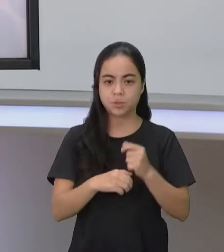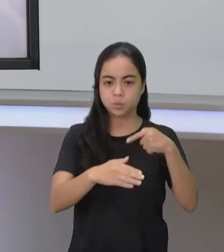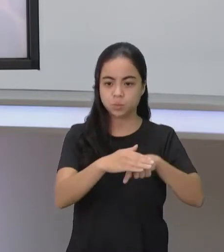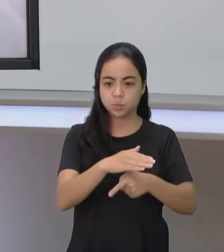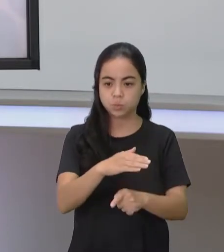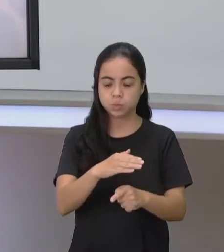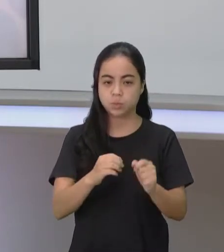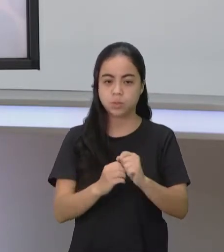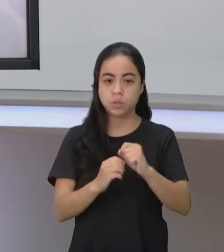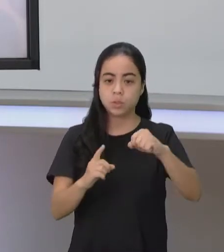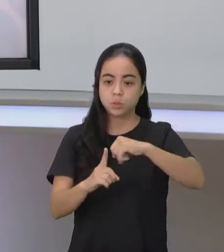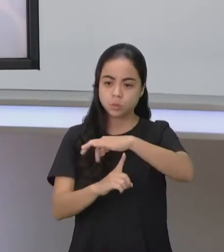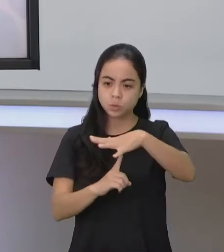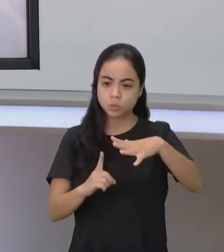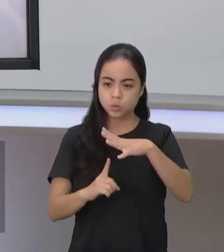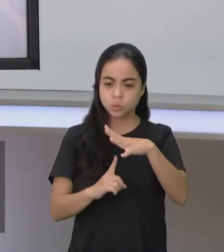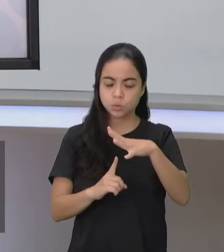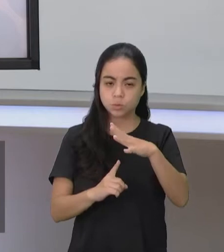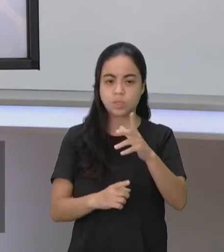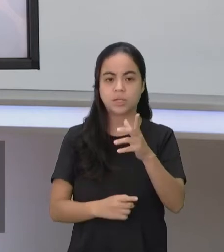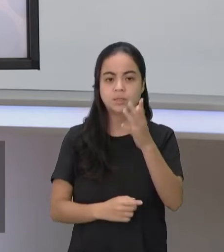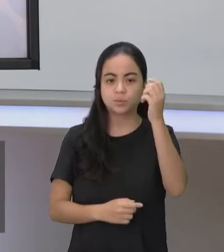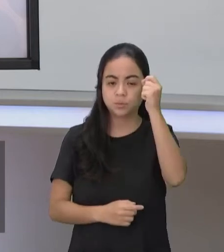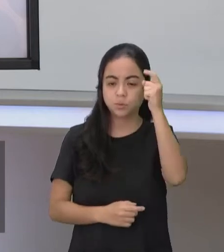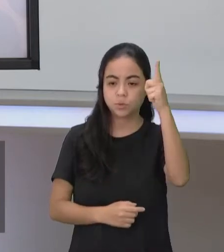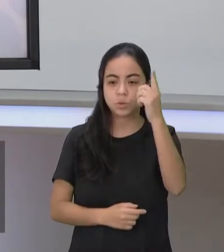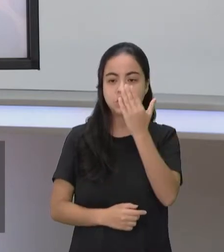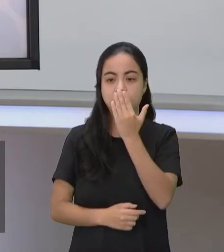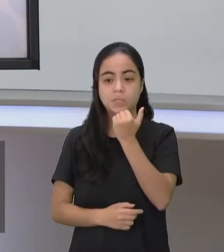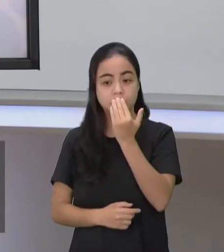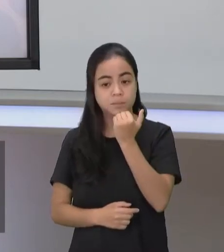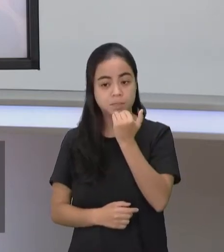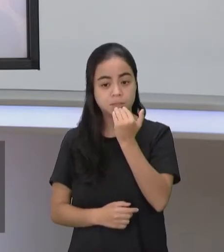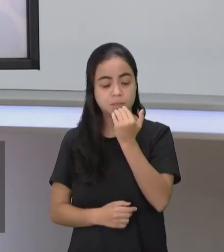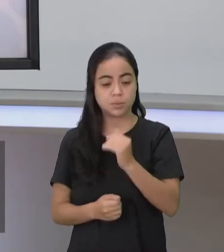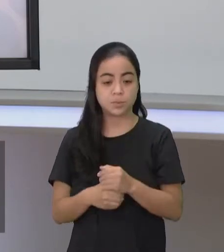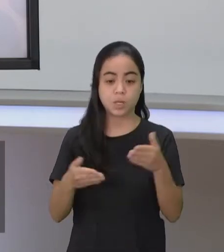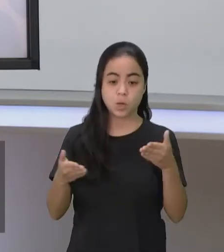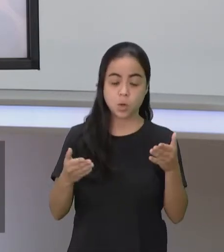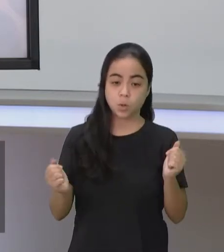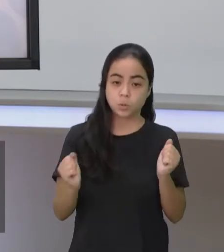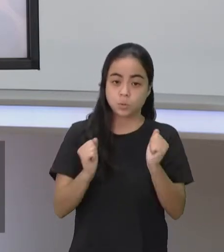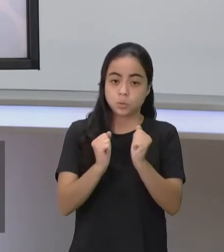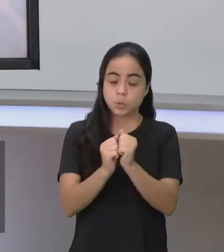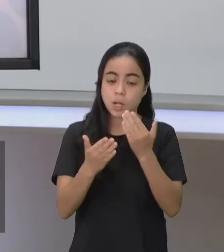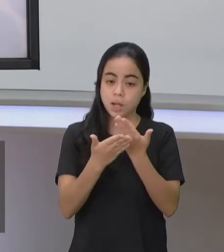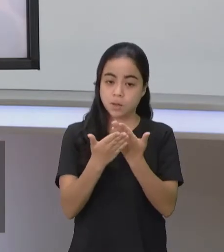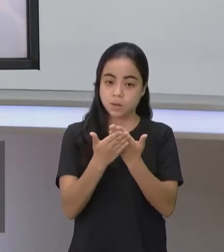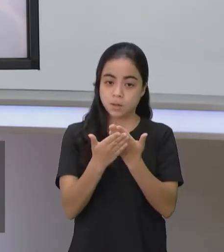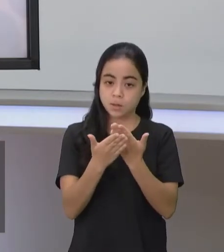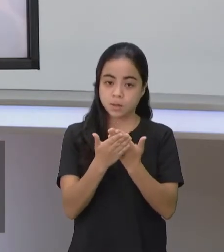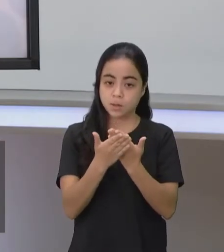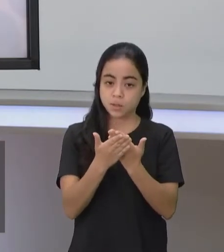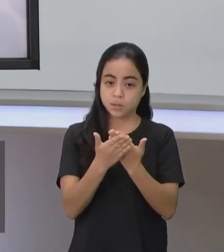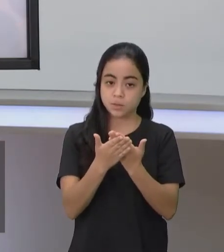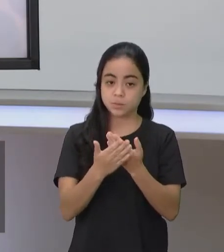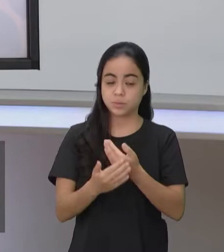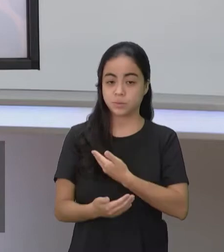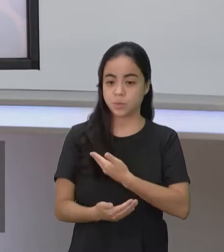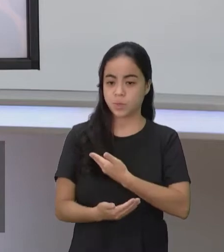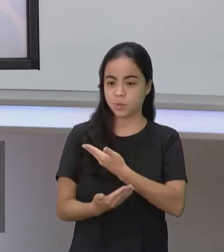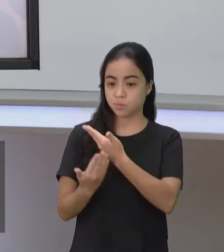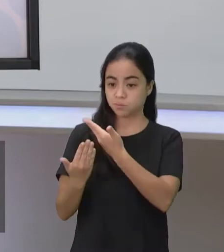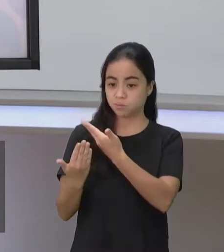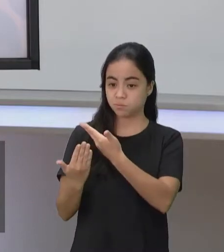aspectos socioculturais da alimentação. Eu sou a professora Fabiana e hoje estou acompanhada nessa nossa aula do nosso fadinho do